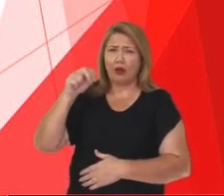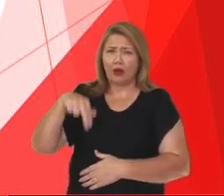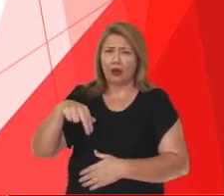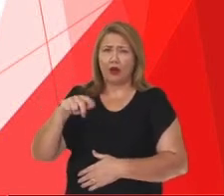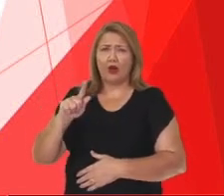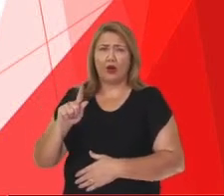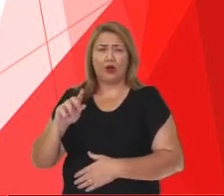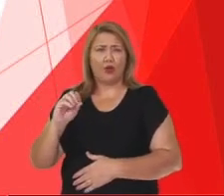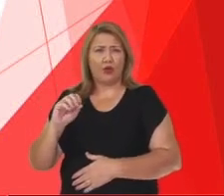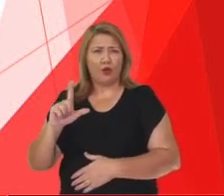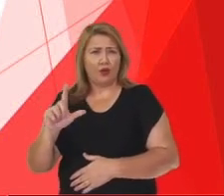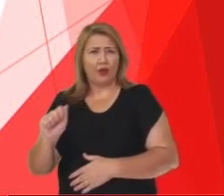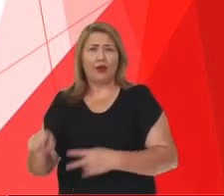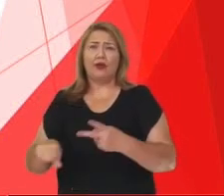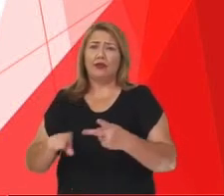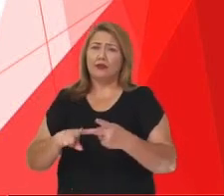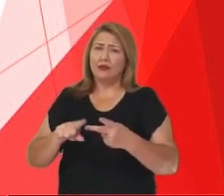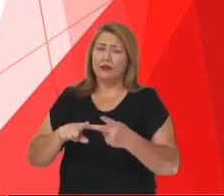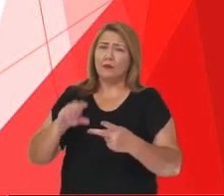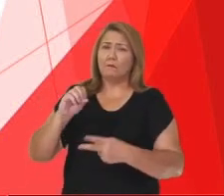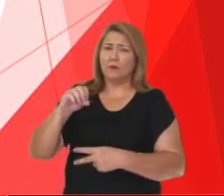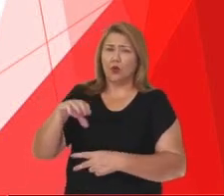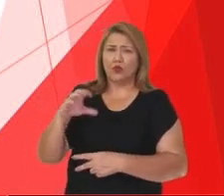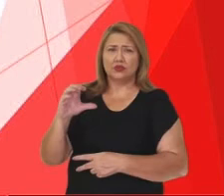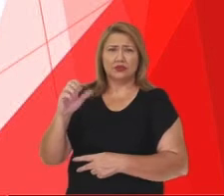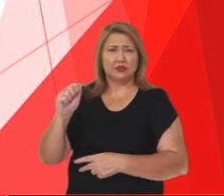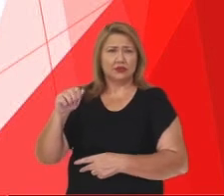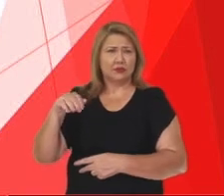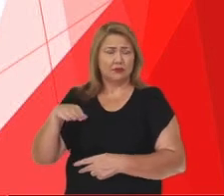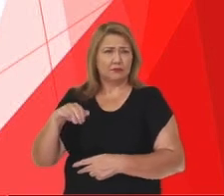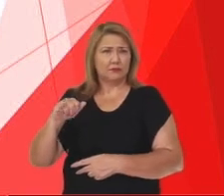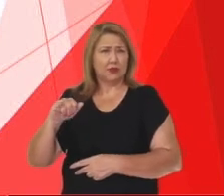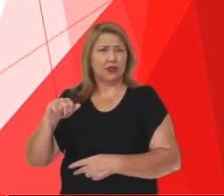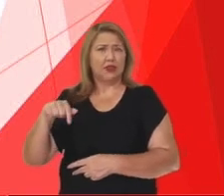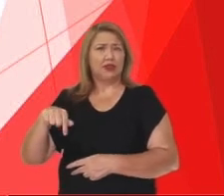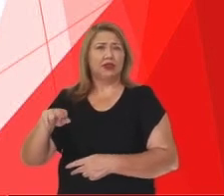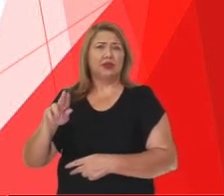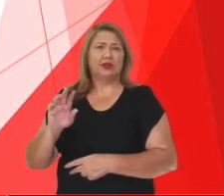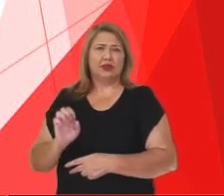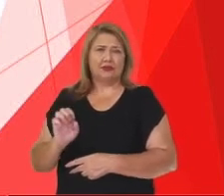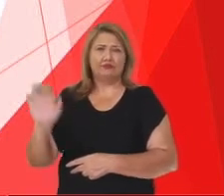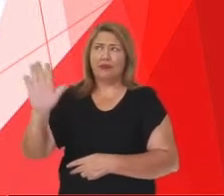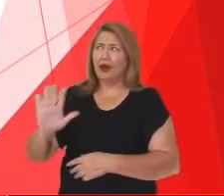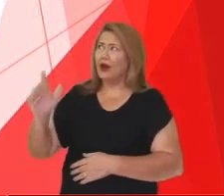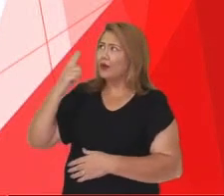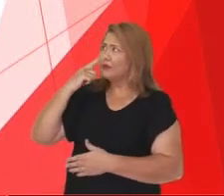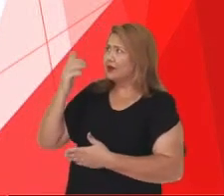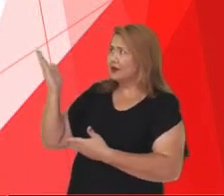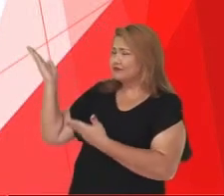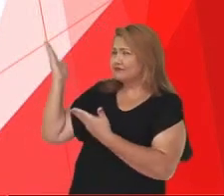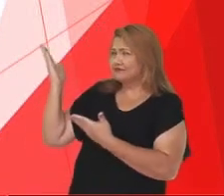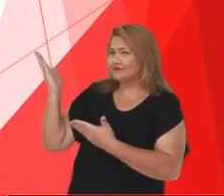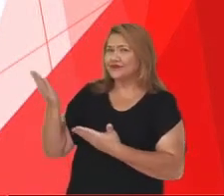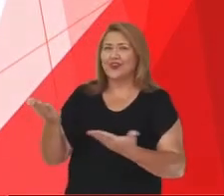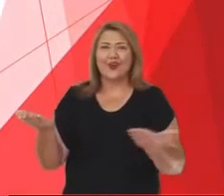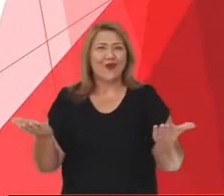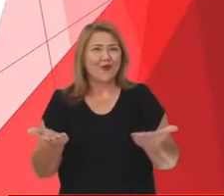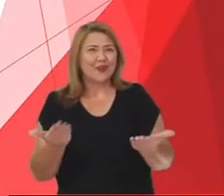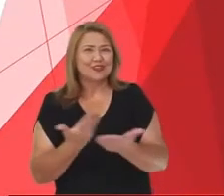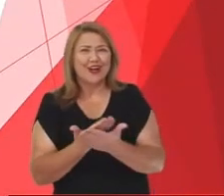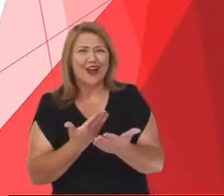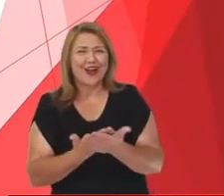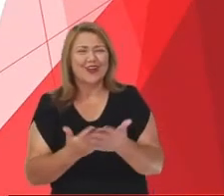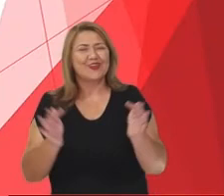de Moçambique, pintadas de verde no nosso mapa. Meus irmãos, nossa aula de